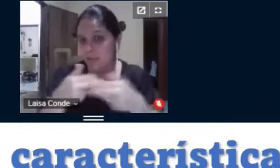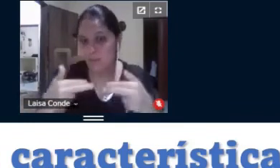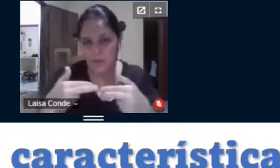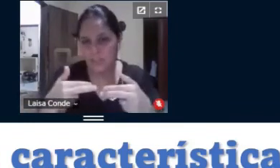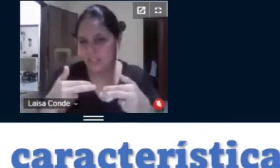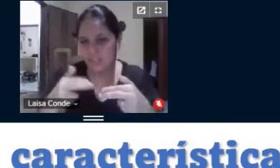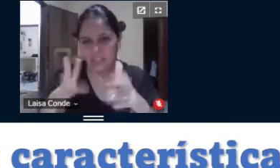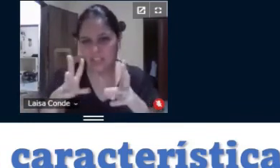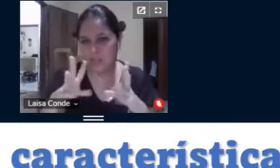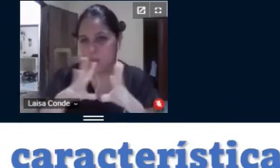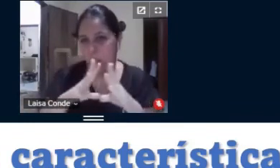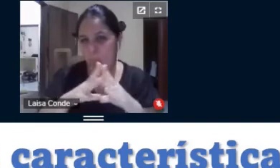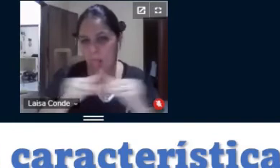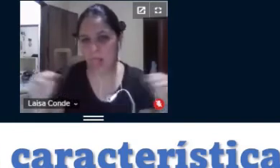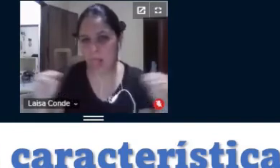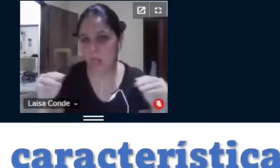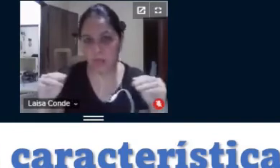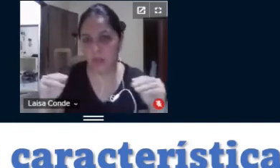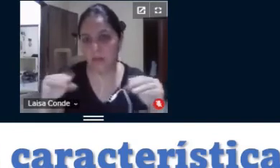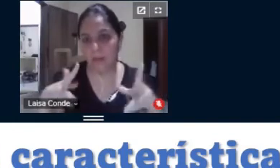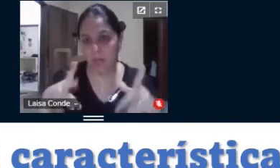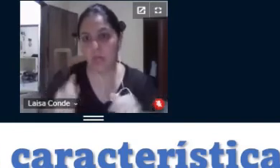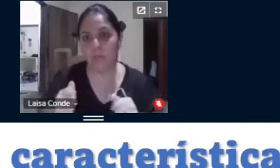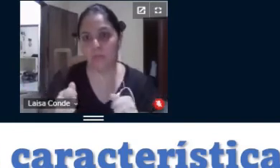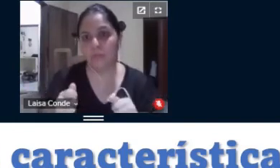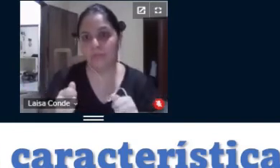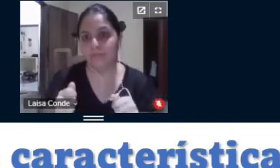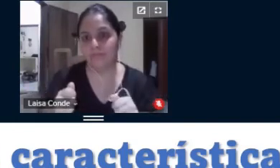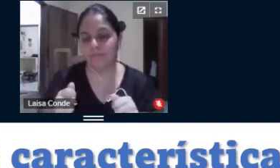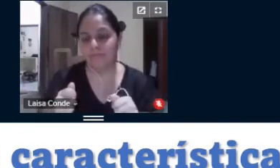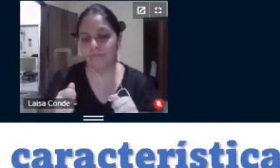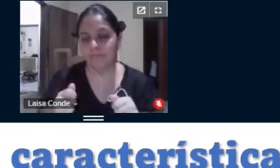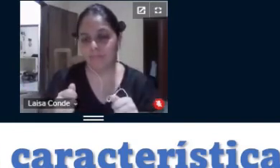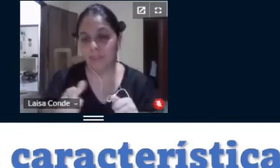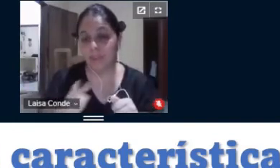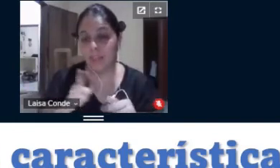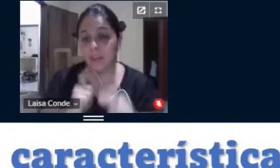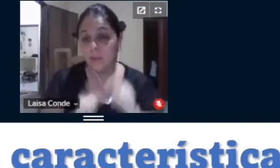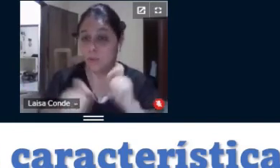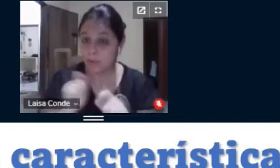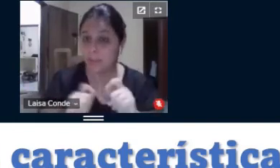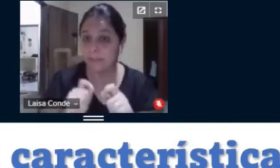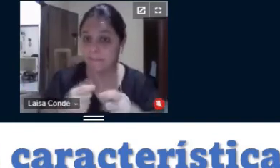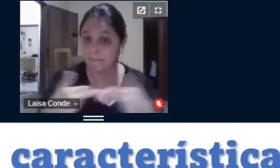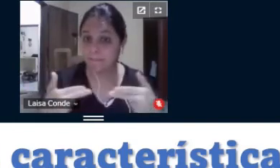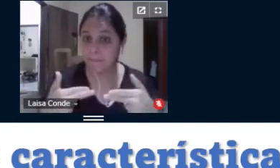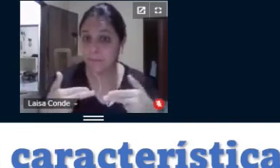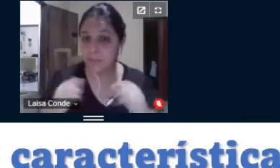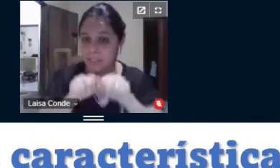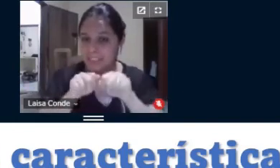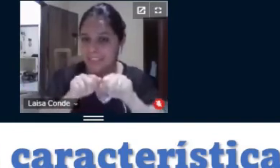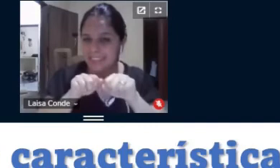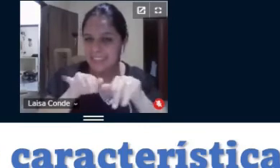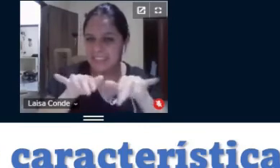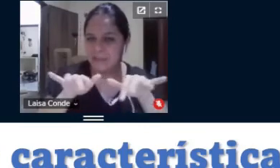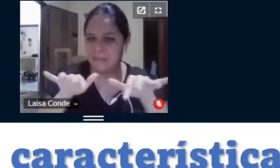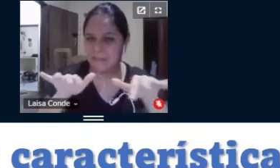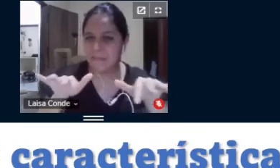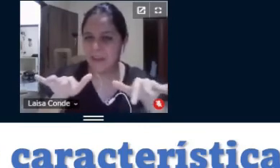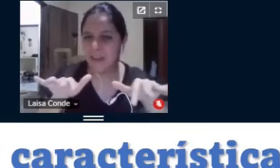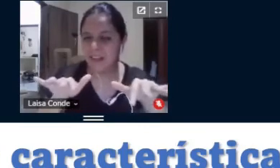uma vez. Tá? E tem uma capacidade de espalhar como um